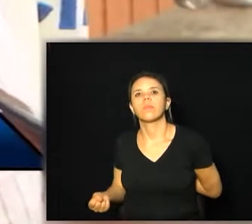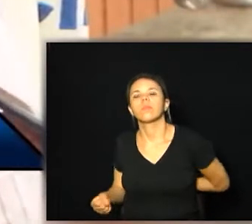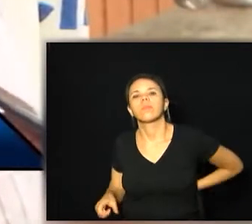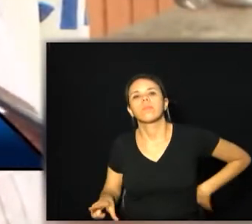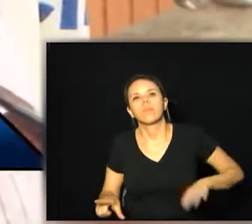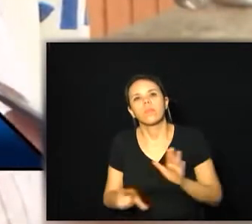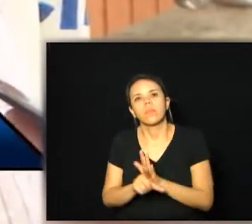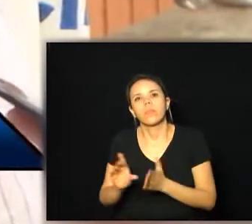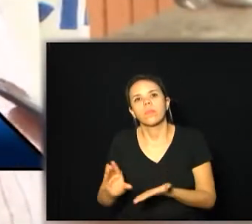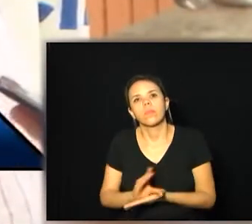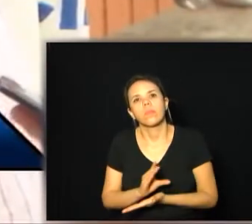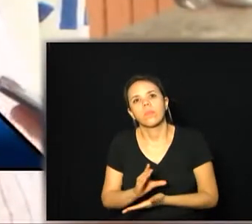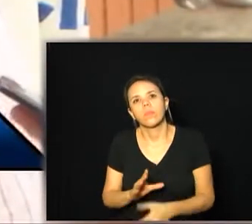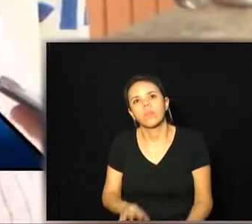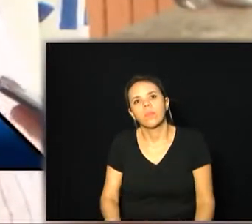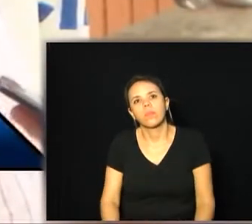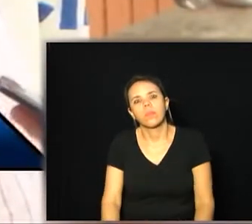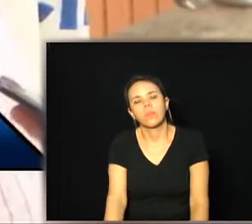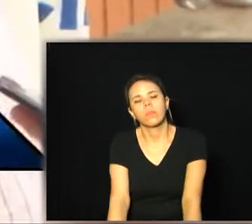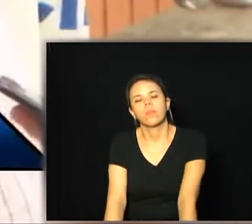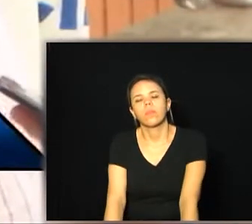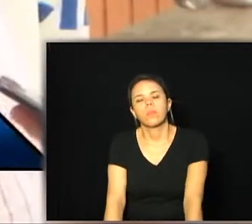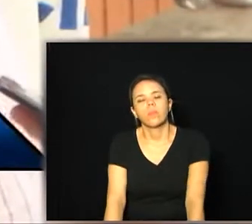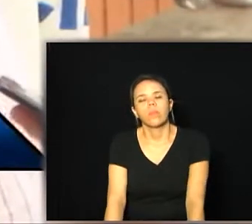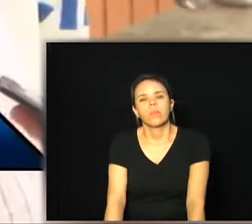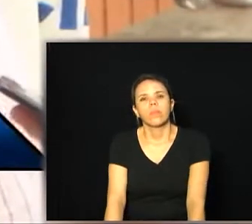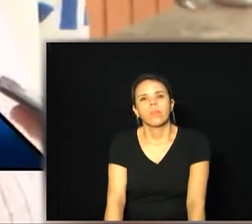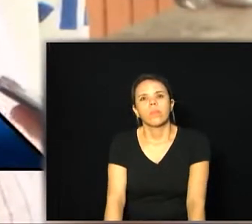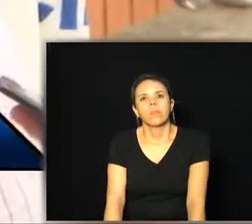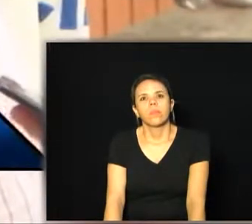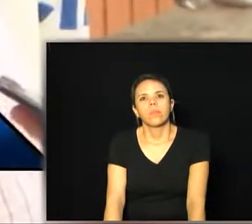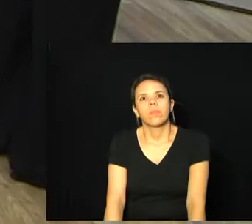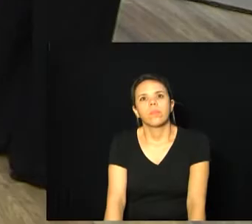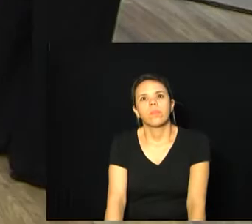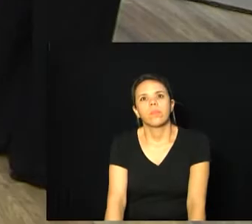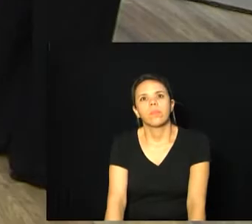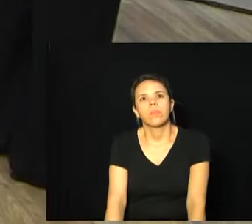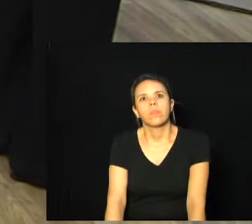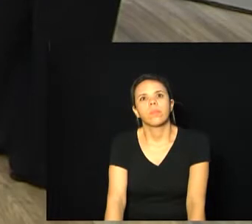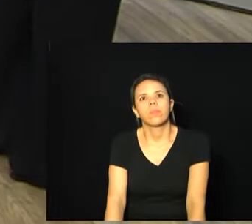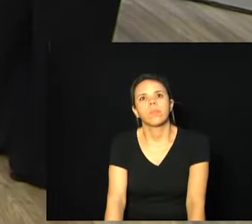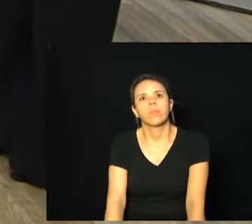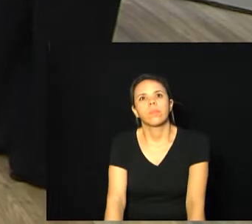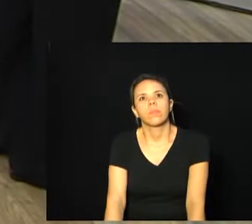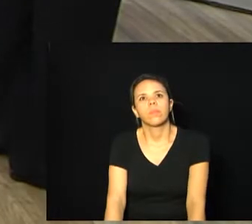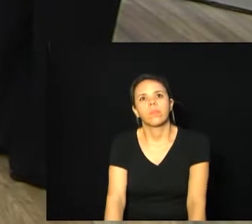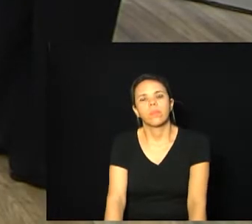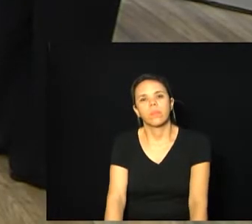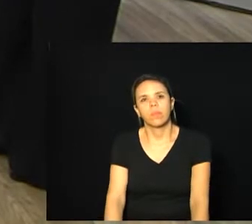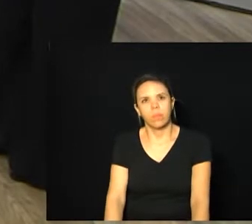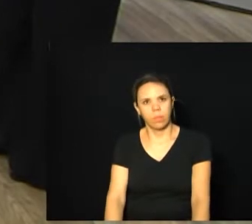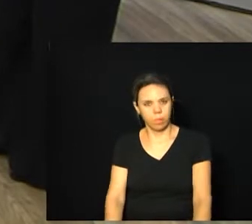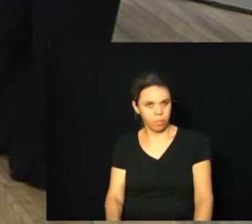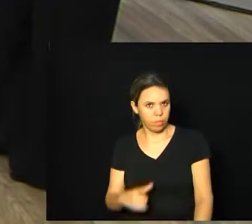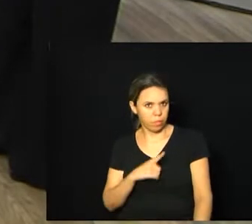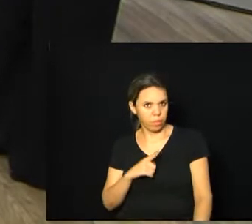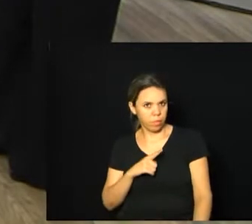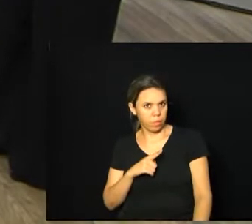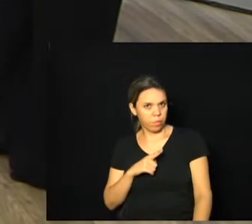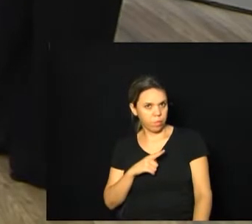planejamento orçamentário da cidade. E, Mirna Abreu, a gente teve